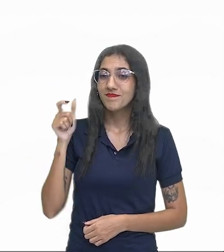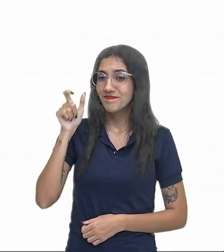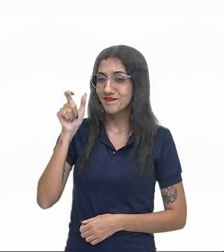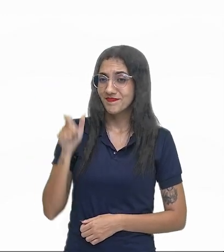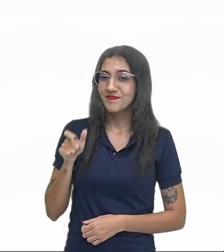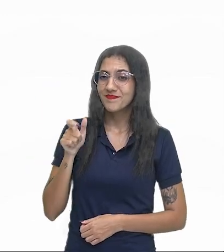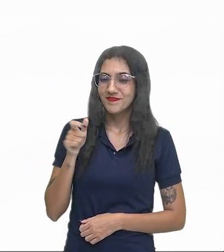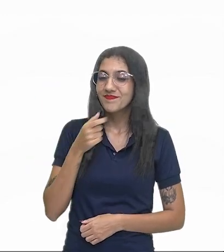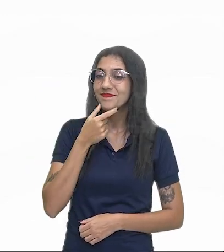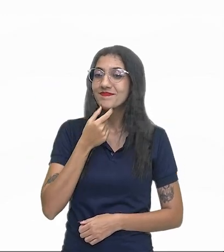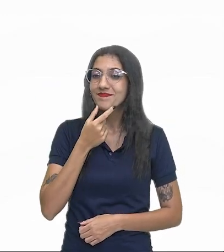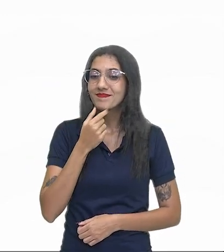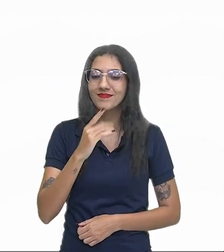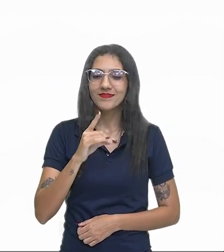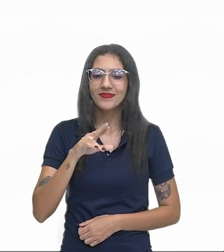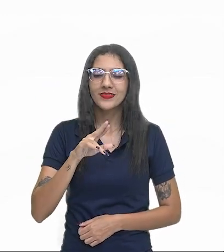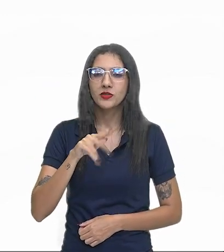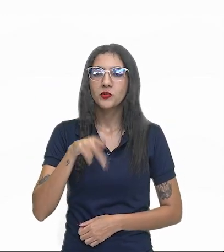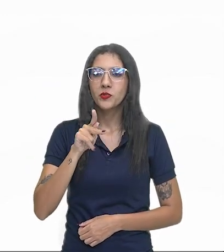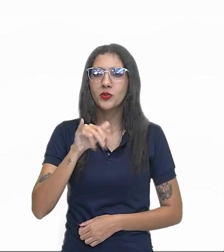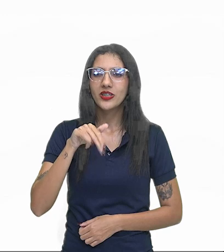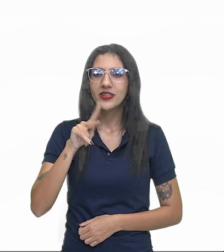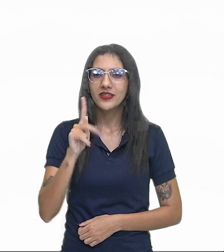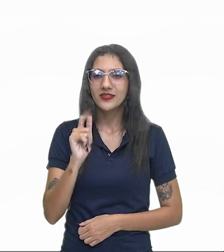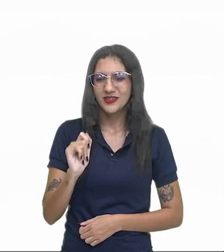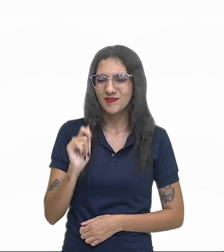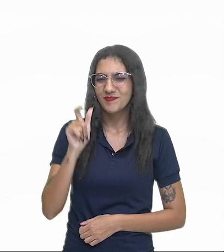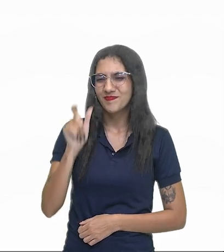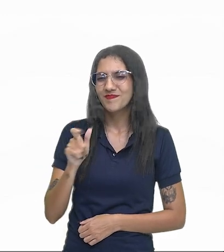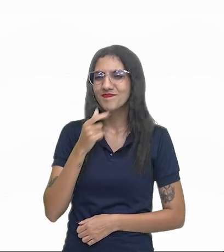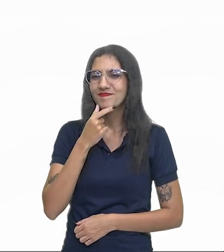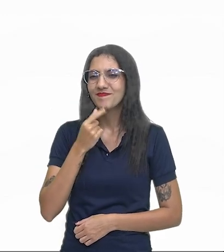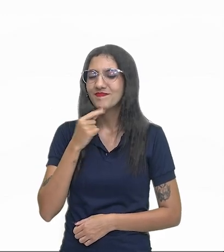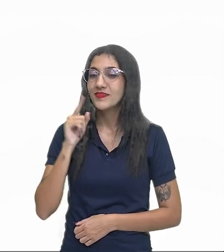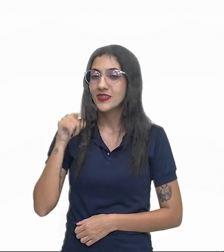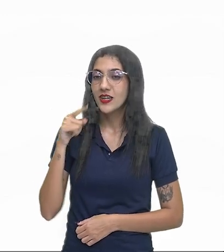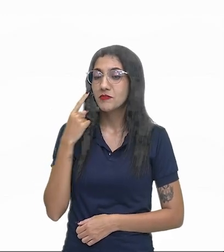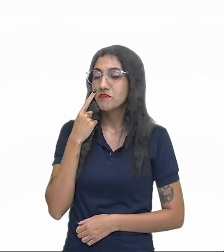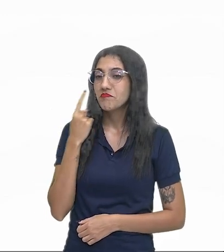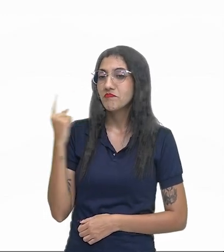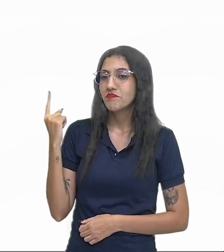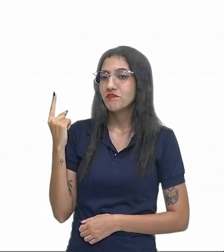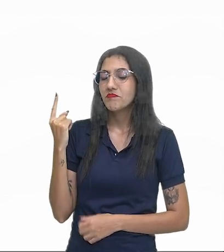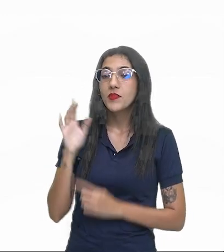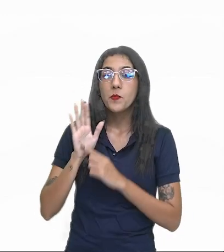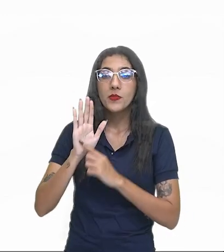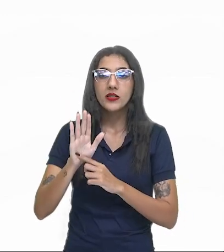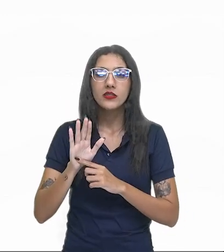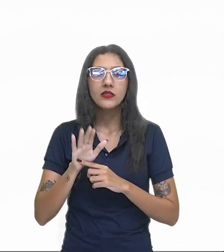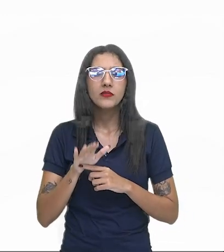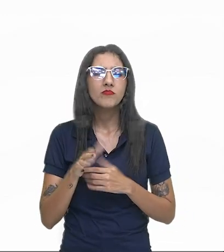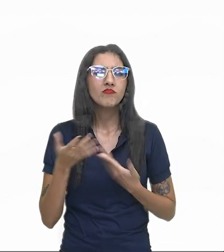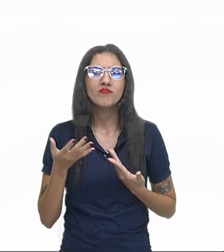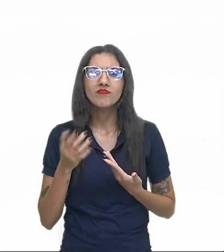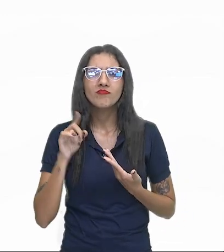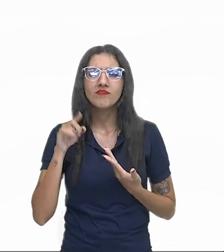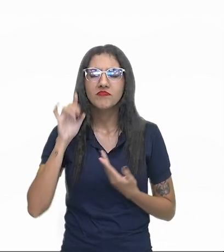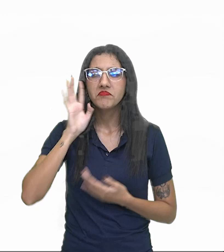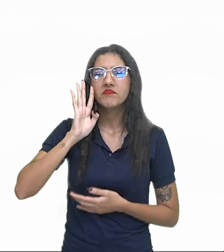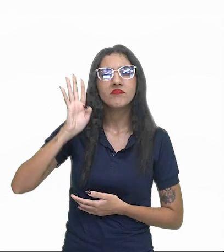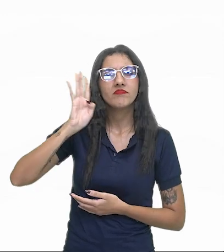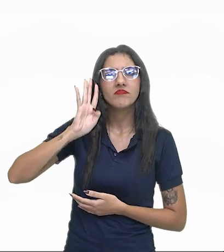presente para ilustrar a nossa fala e para também exemplificar o pensamento desse